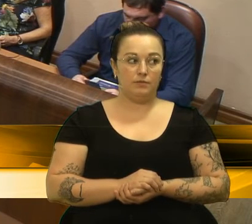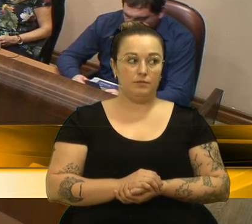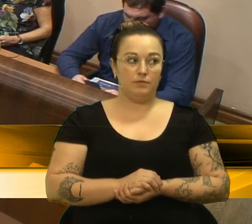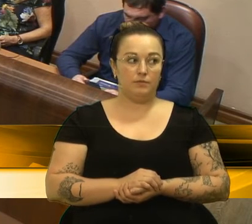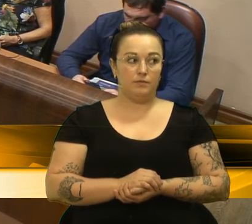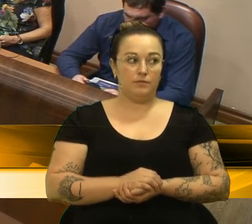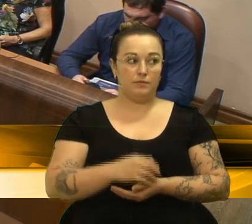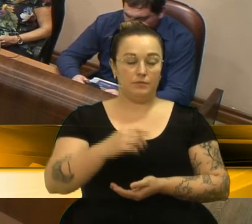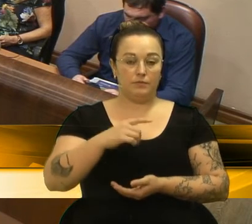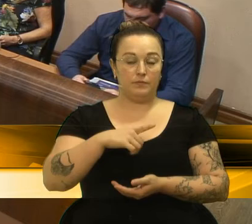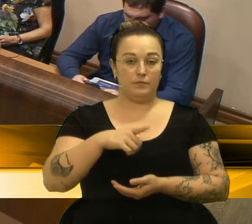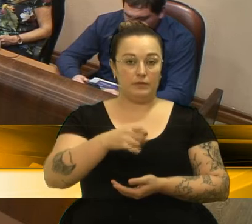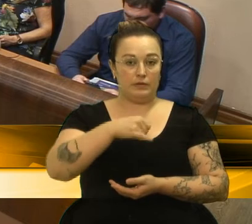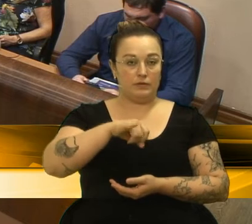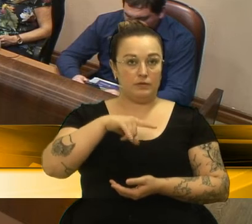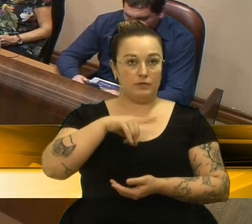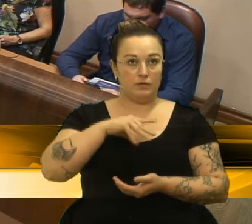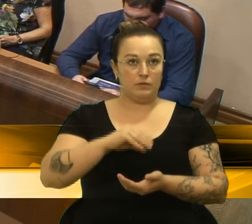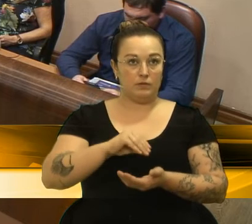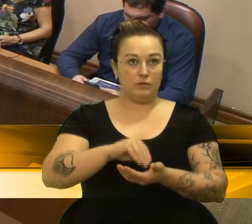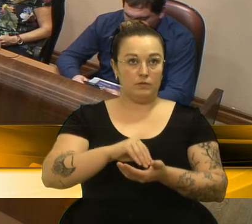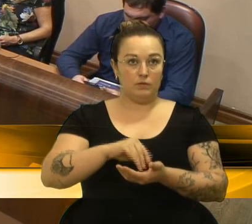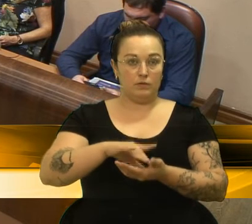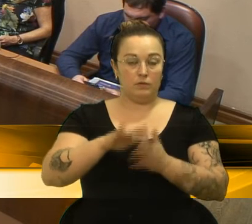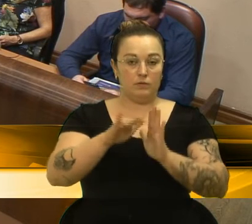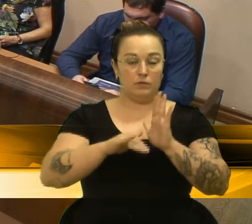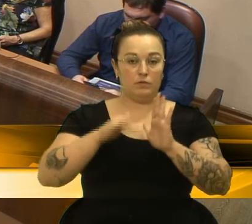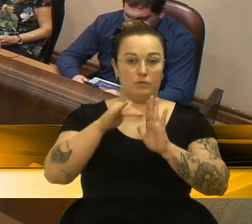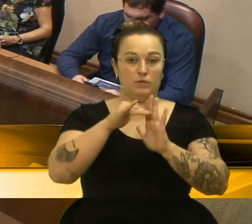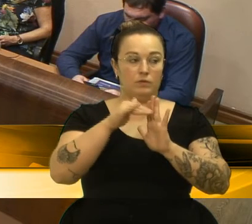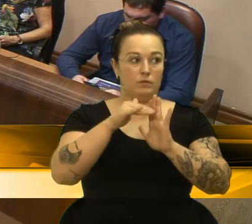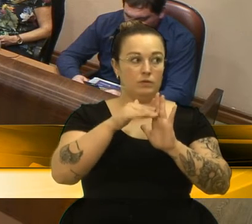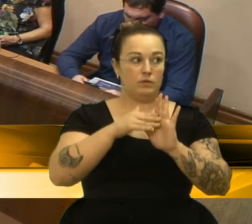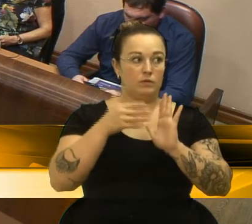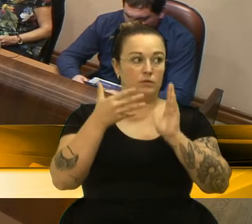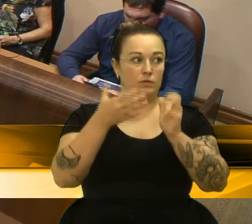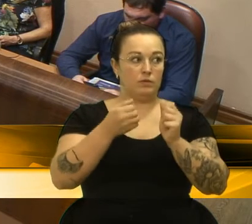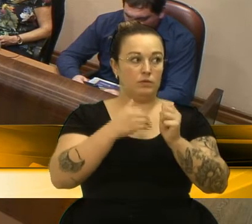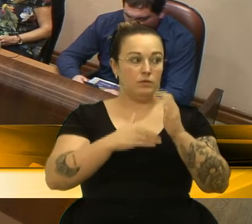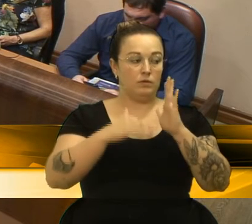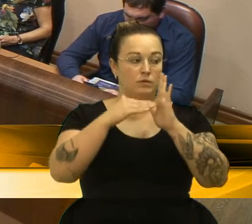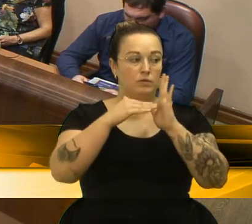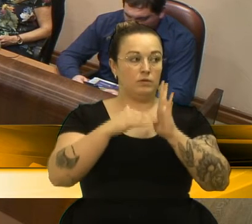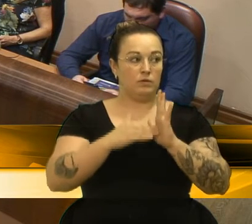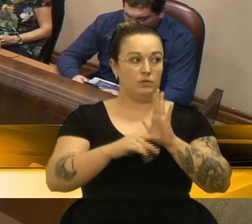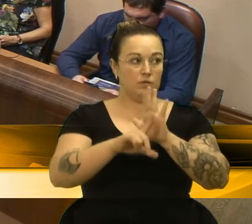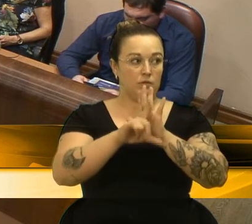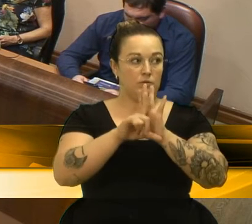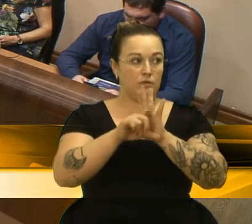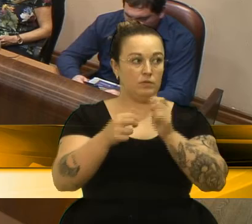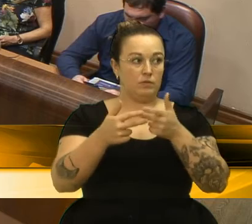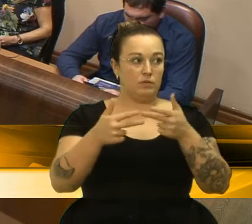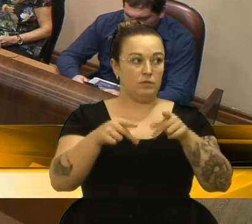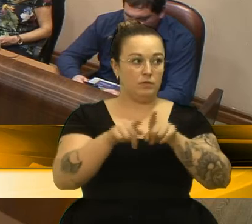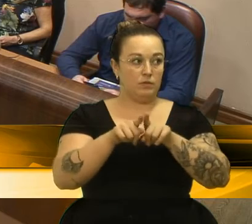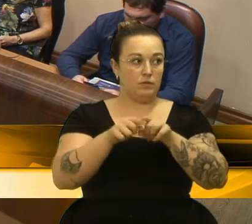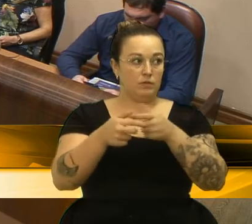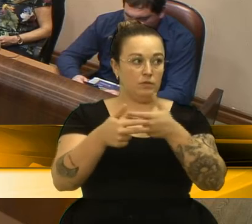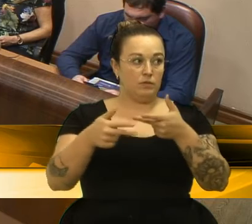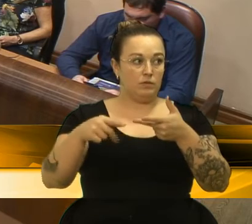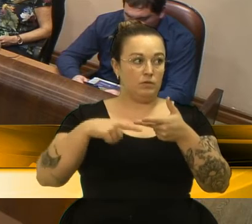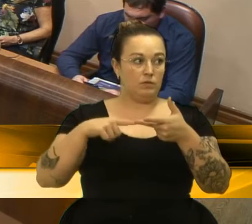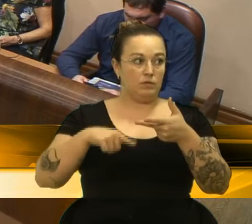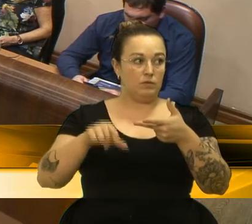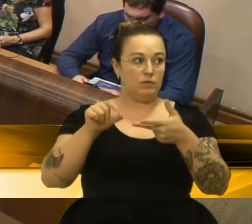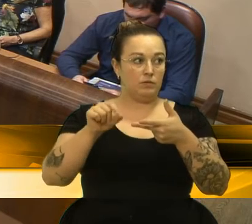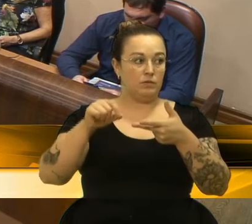Nono, ausentar-se do município por tempo superior ao permitido por lei ou afastar-se da prefeitura sem autorização da Câmara de Vereadores. A